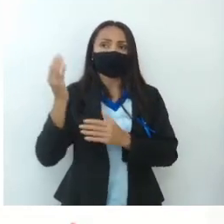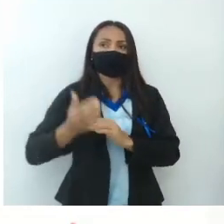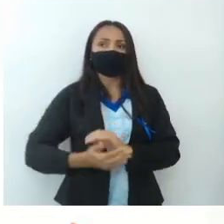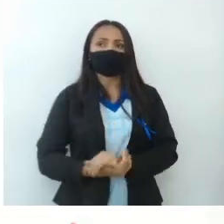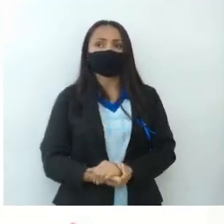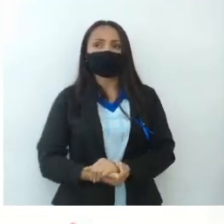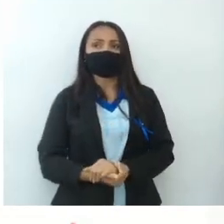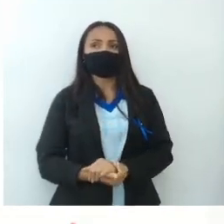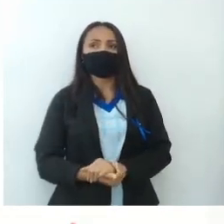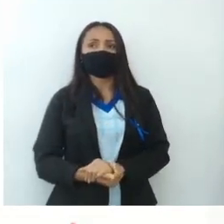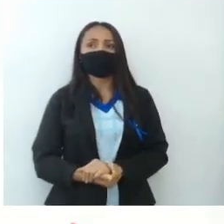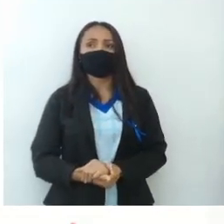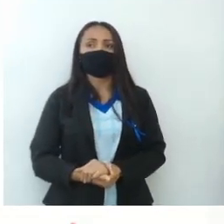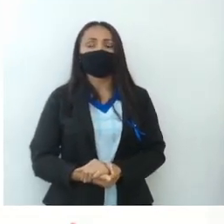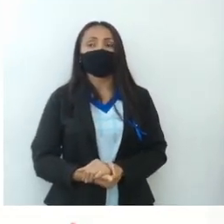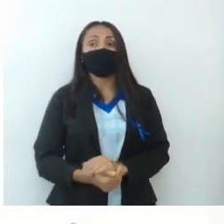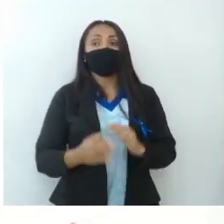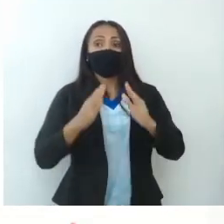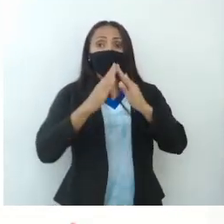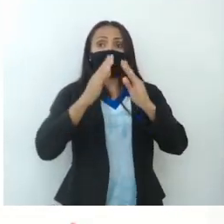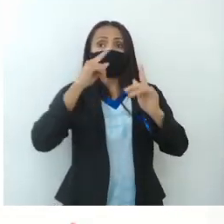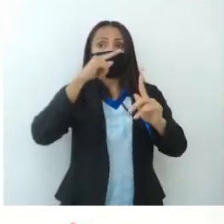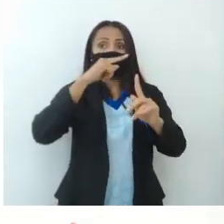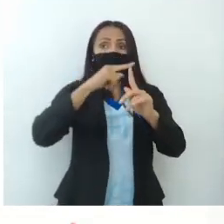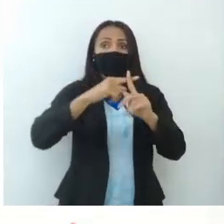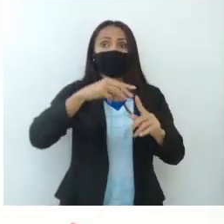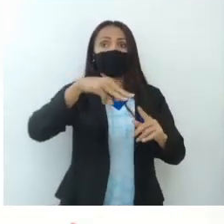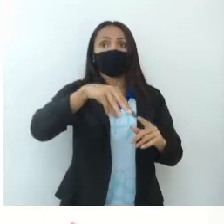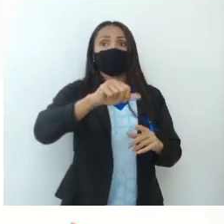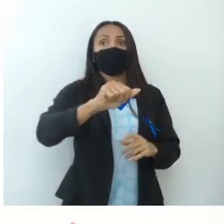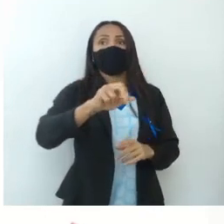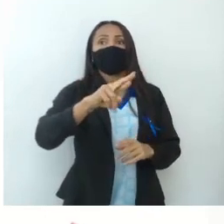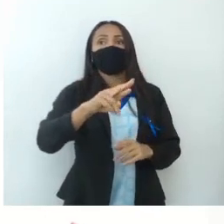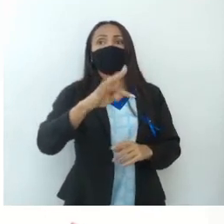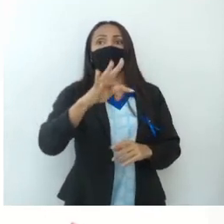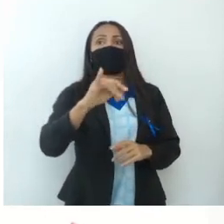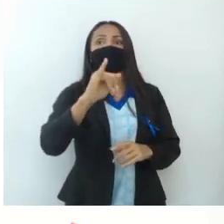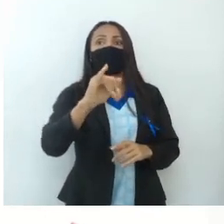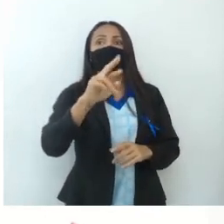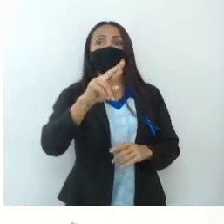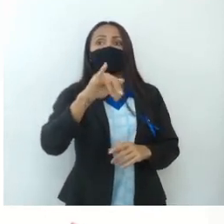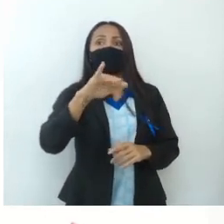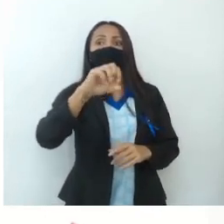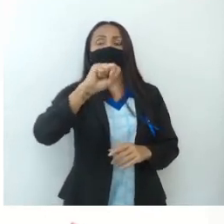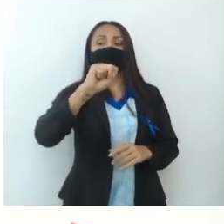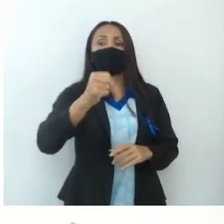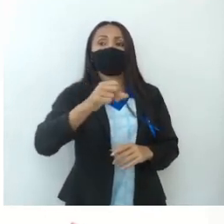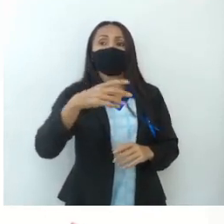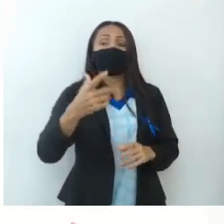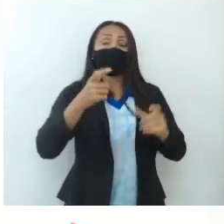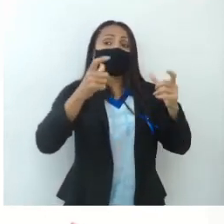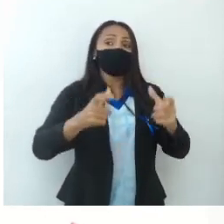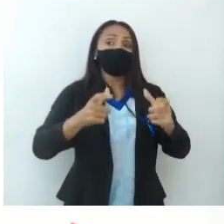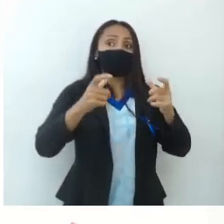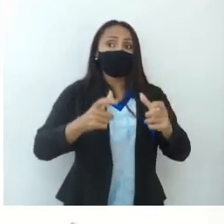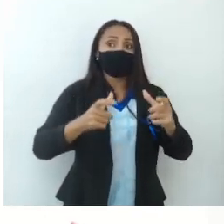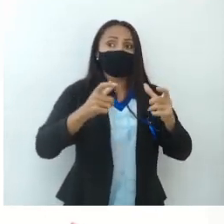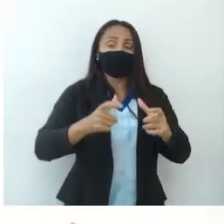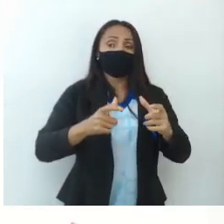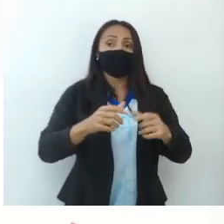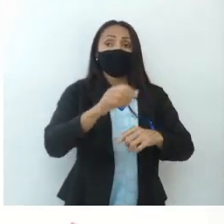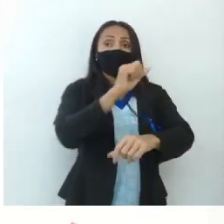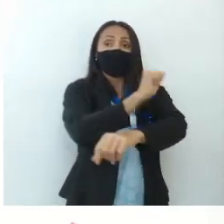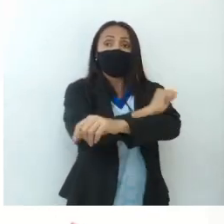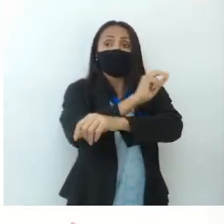dói. É lamentável, gente. Fica até triste de falar disso. Essa é a Igreja dos Martírios. Ela ficava localizada na avenida